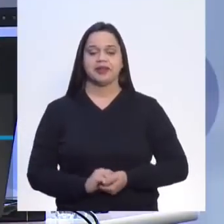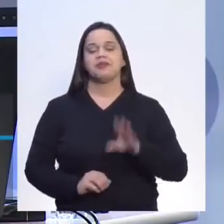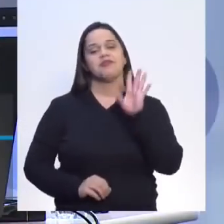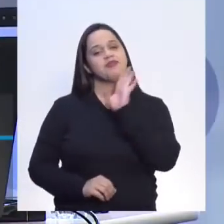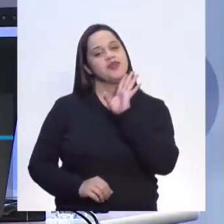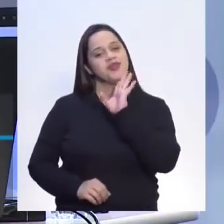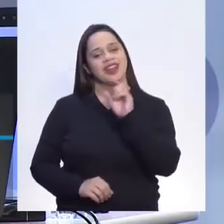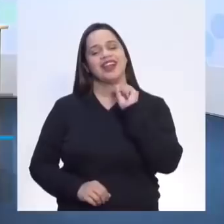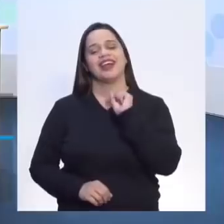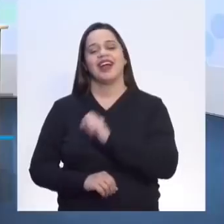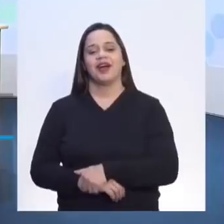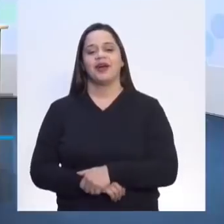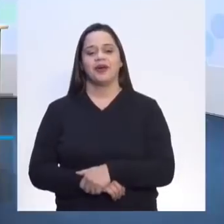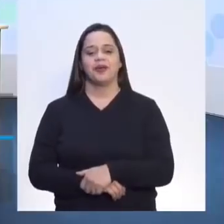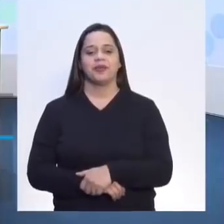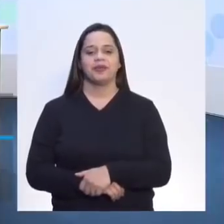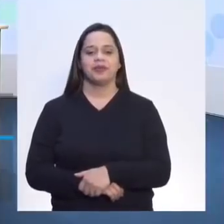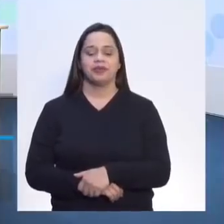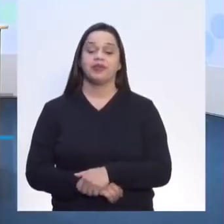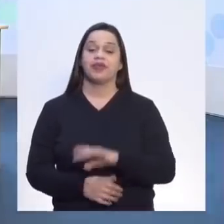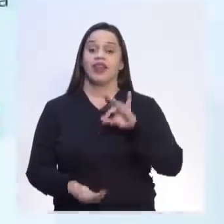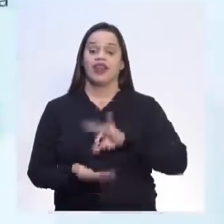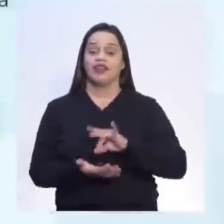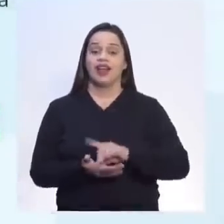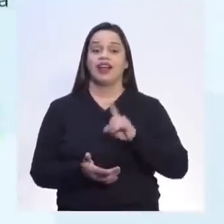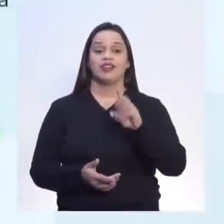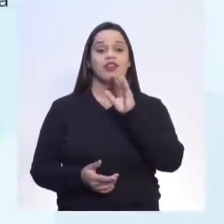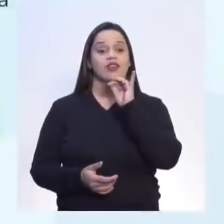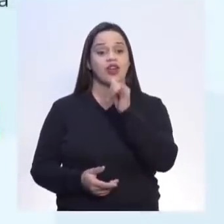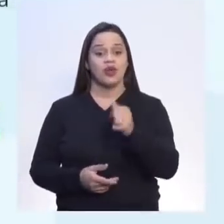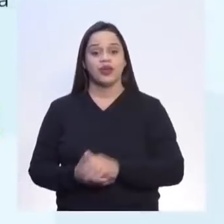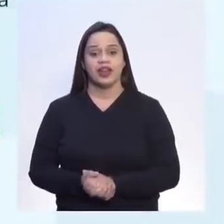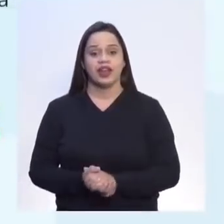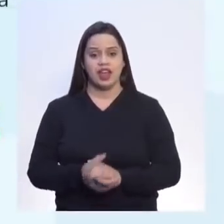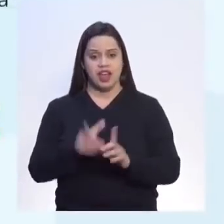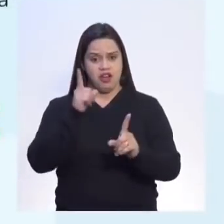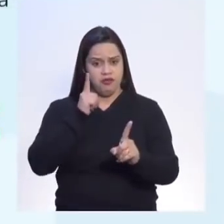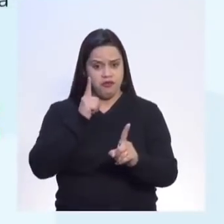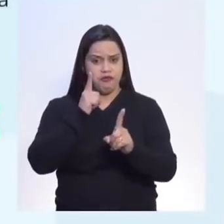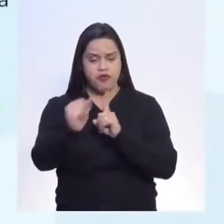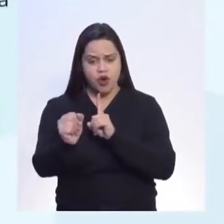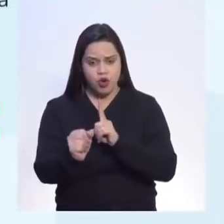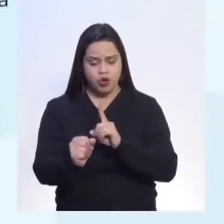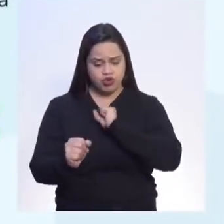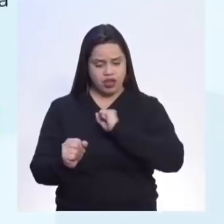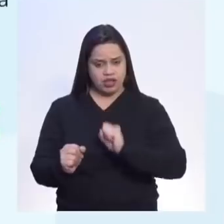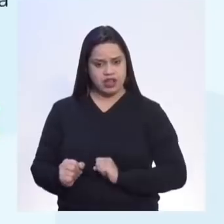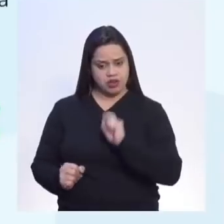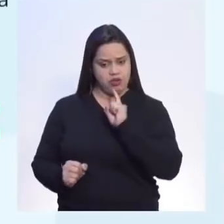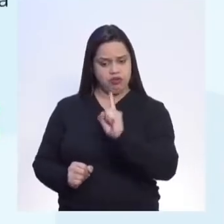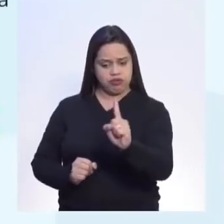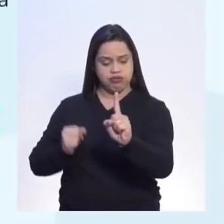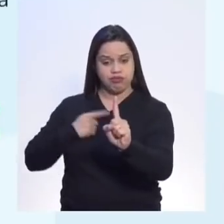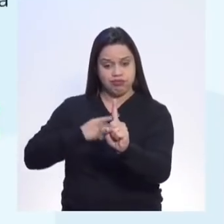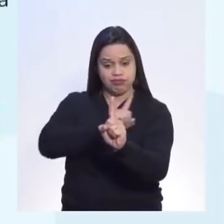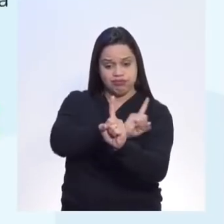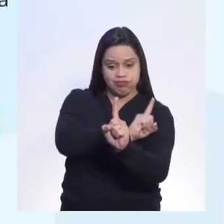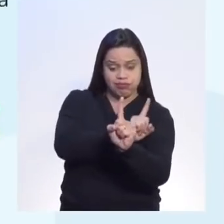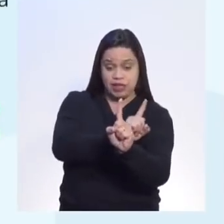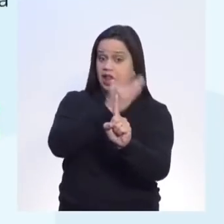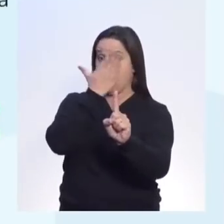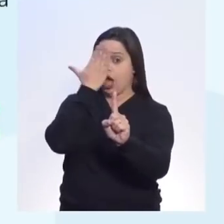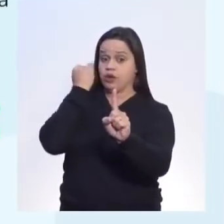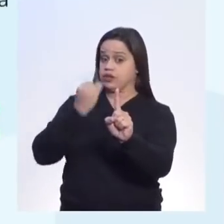dizendo? Sim, a mensagem era, fuja Visconde, saia atrás do sacerdote quando ele vier saindo e não